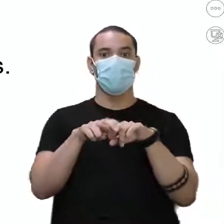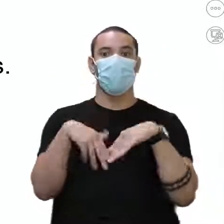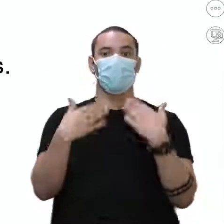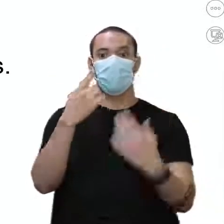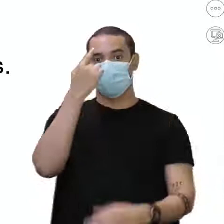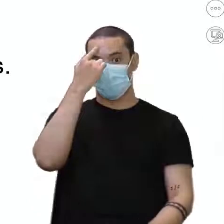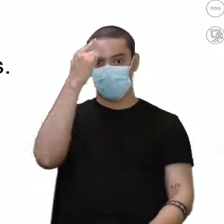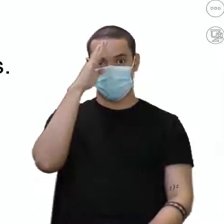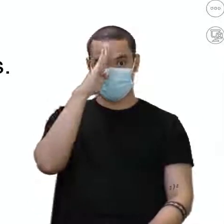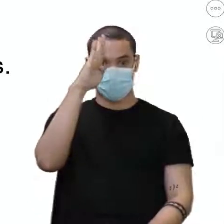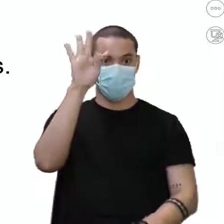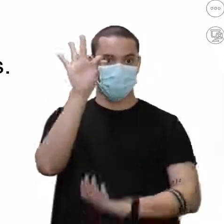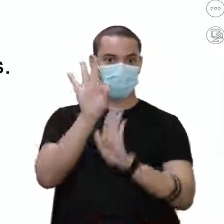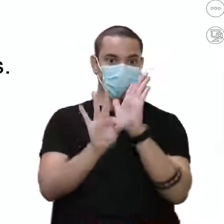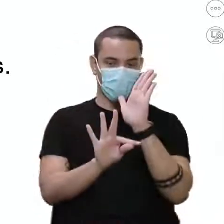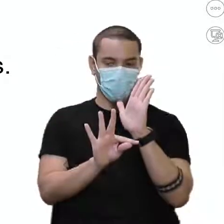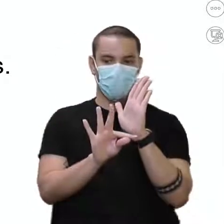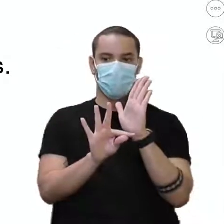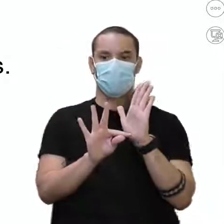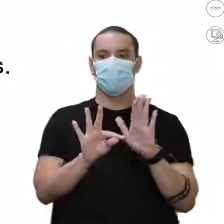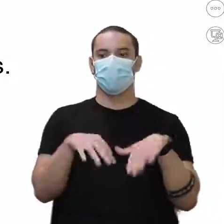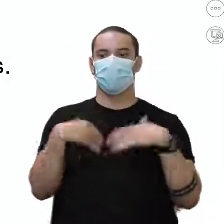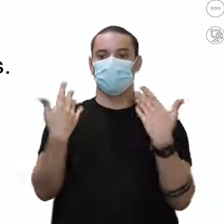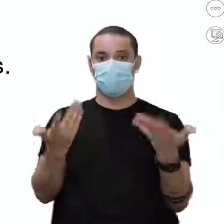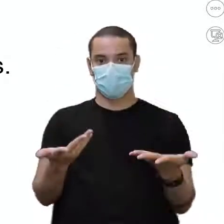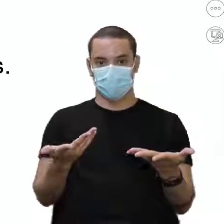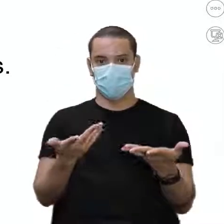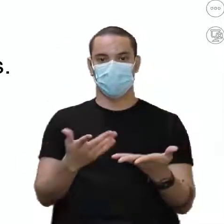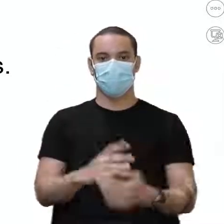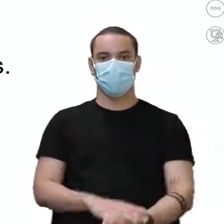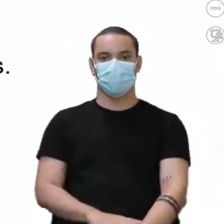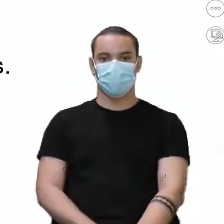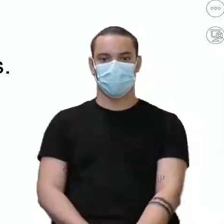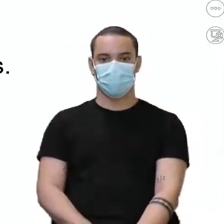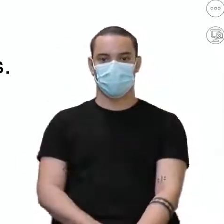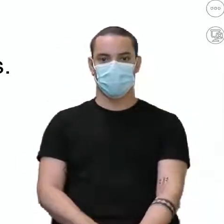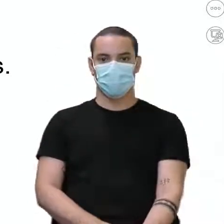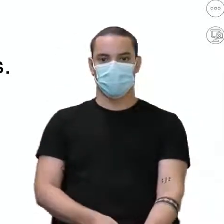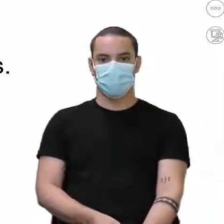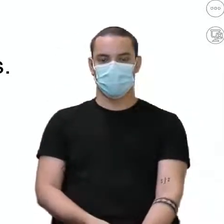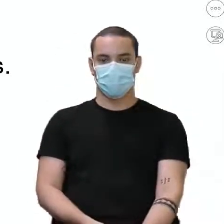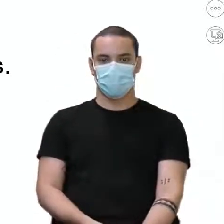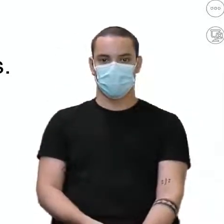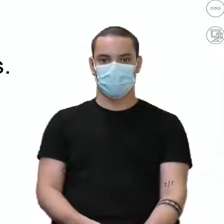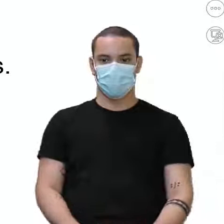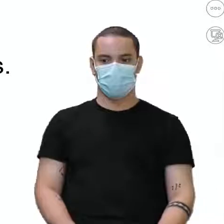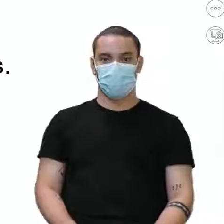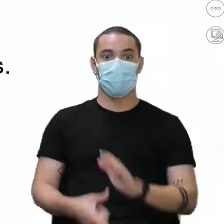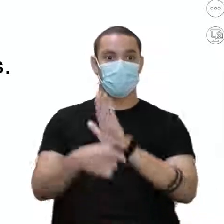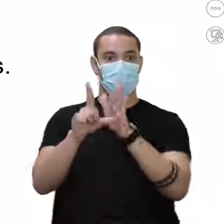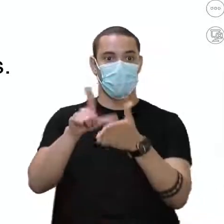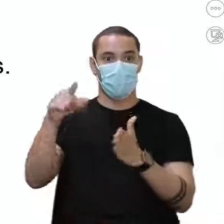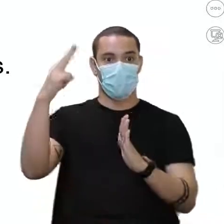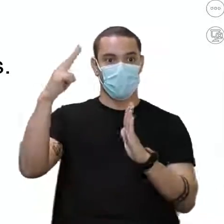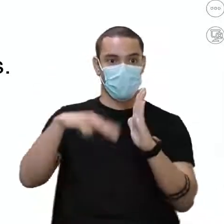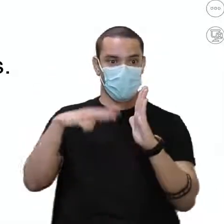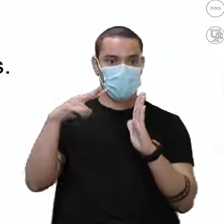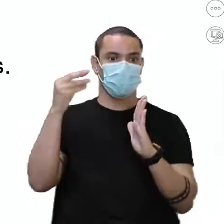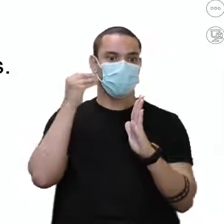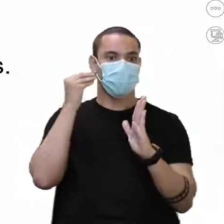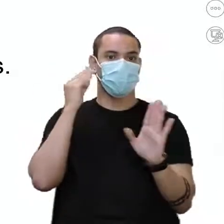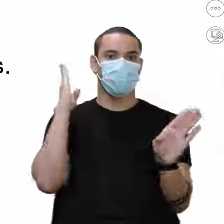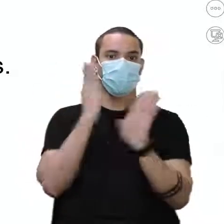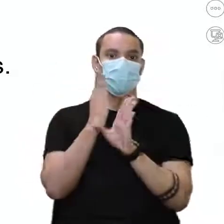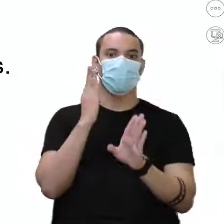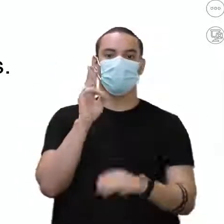a ideia central do texto? Olha só. Aí você, antes de você ler o que está escrito ali, tentar descobrir o